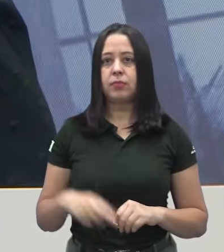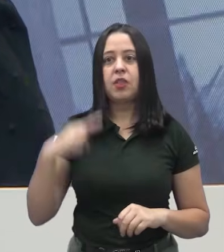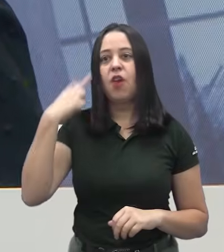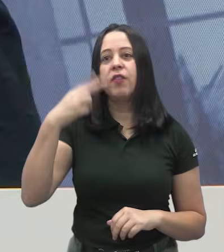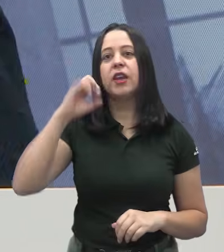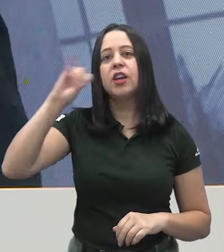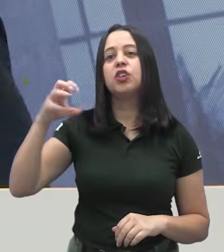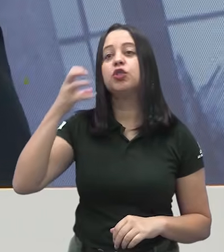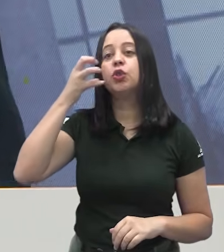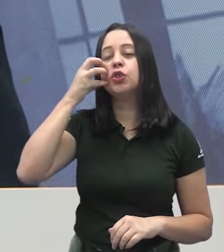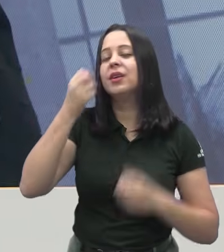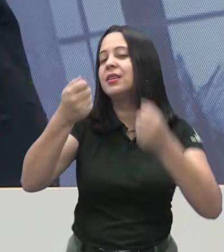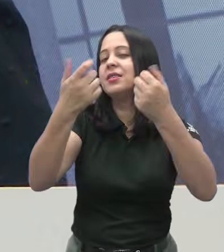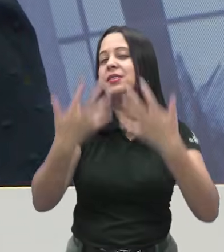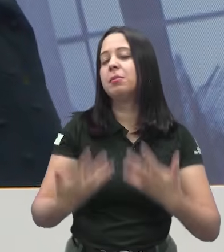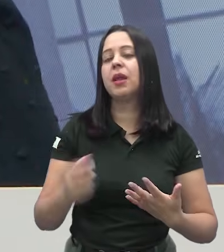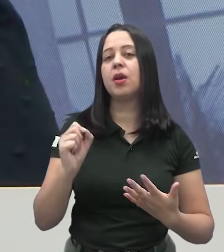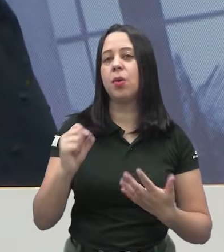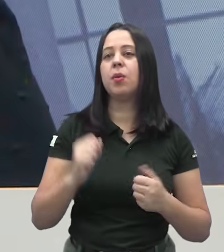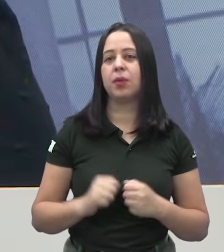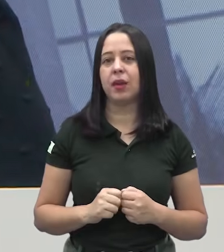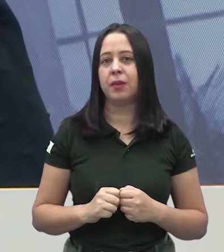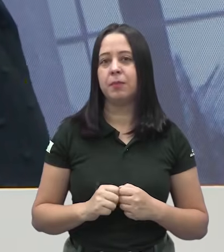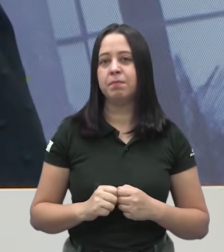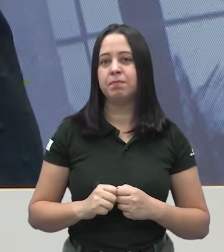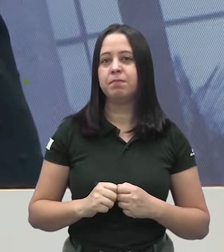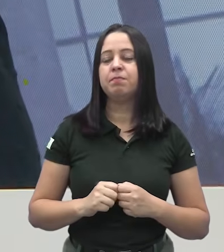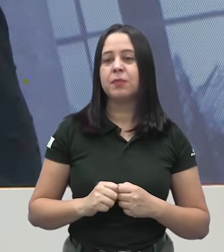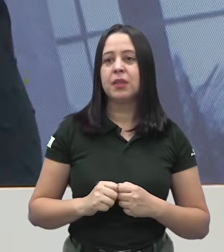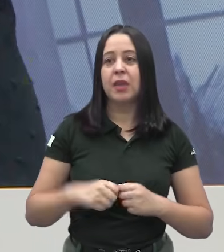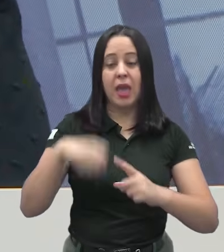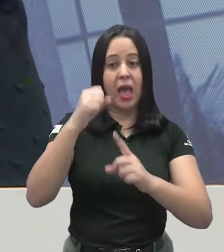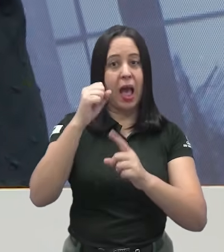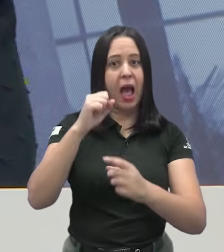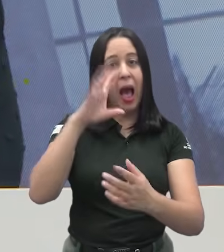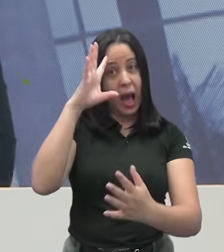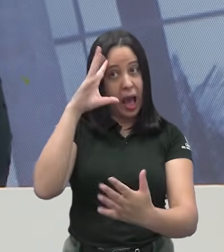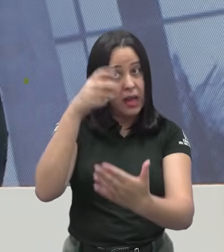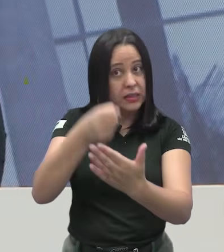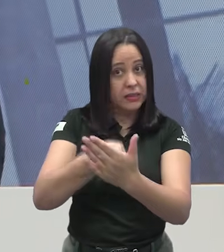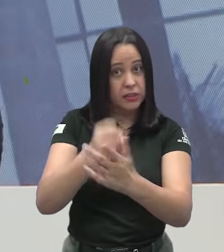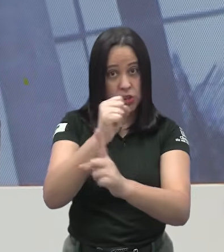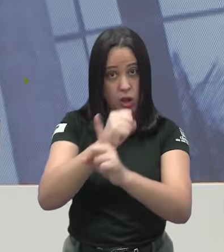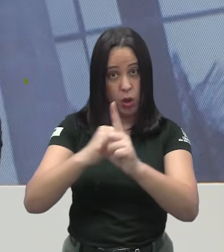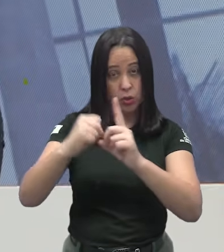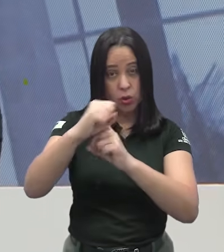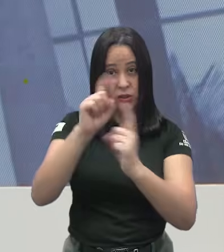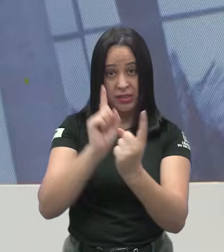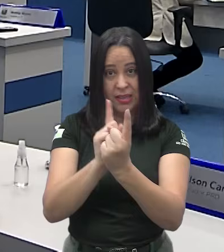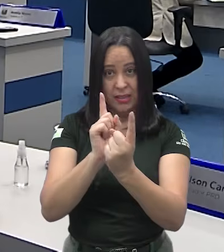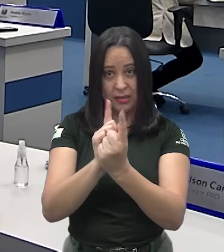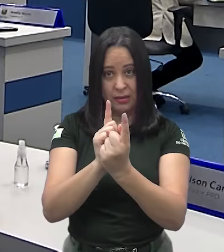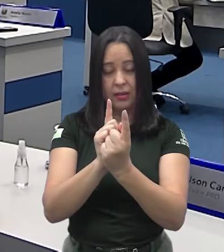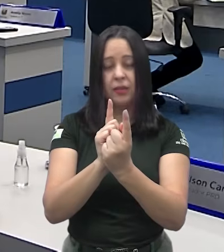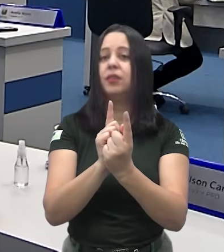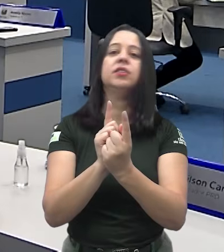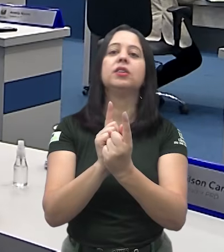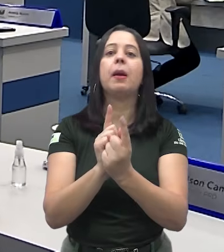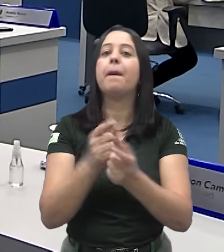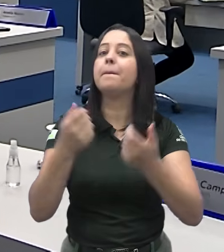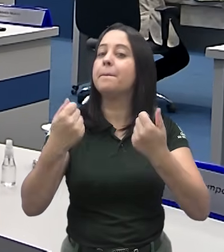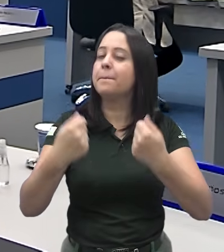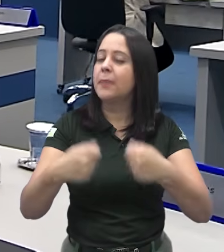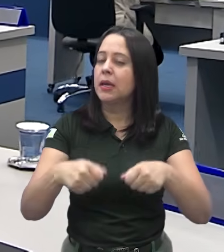vereadoras. A vereadora Juliana Fraga lembra que, para que as necessidades sociais sejam atendidas por completo, as